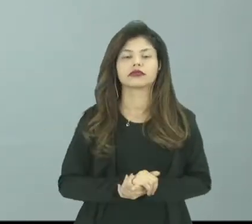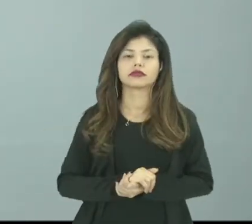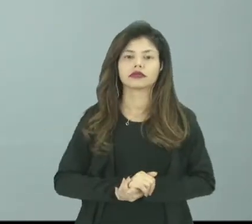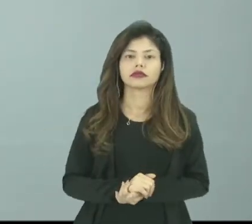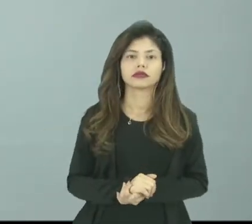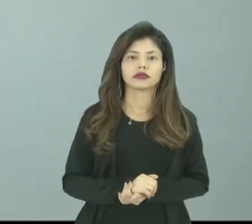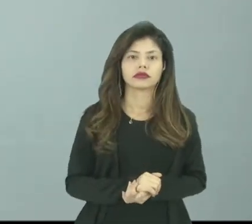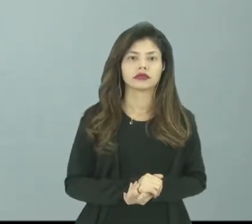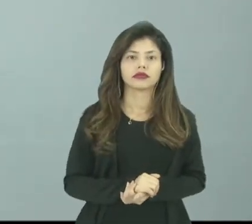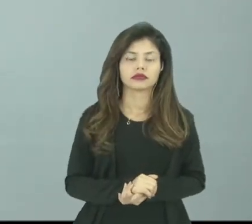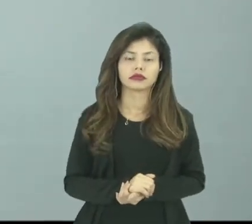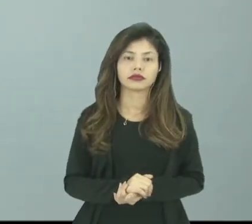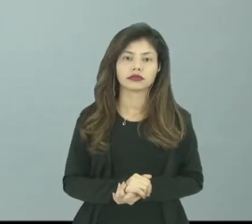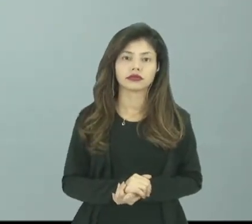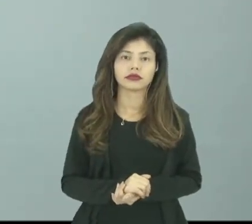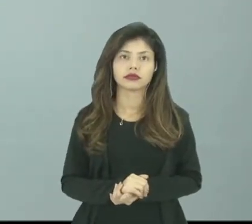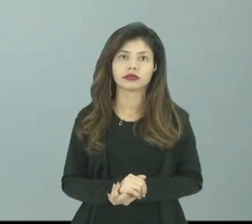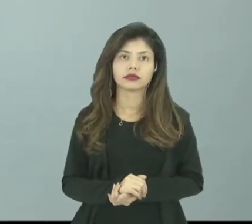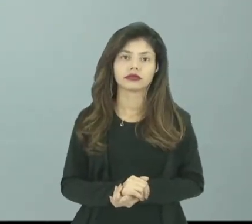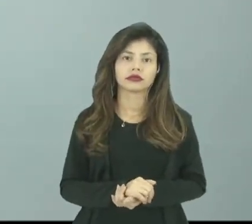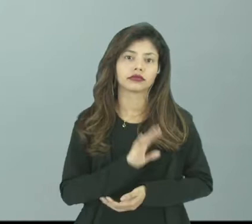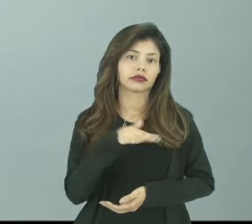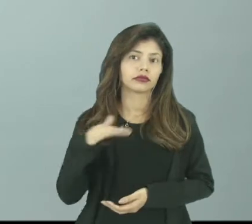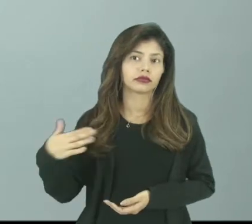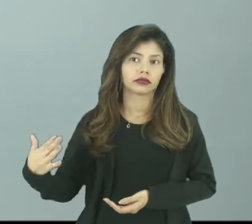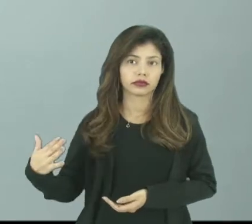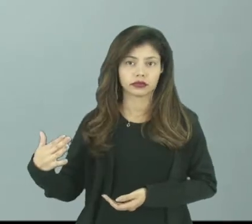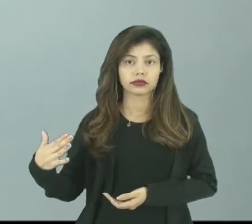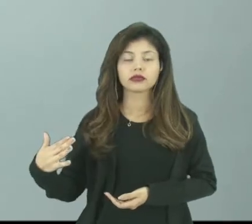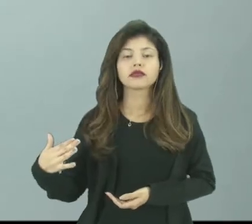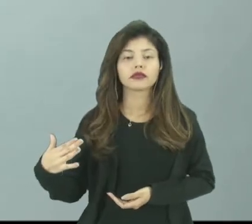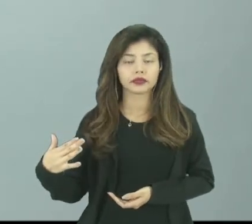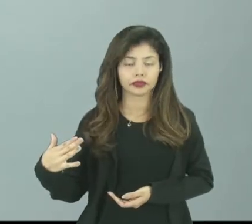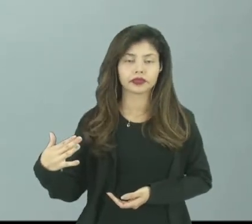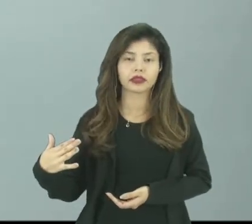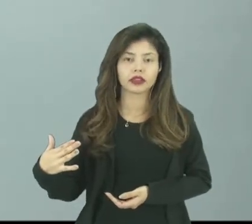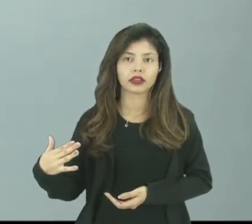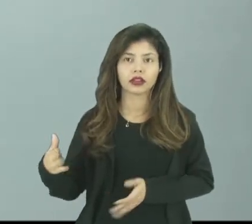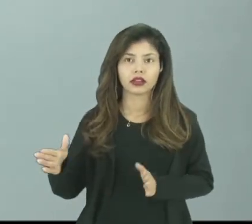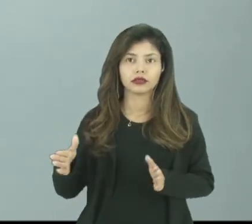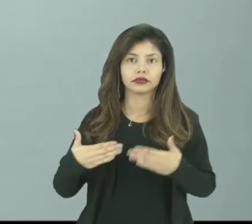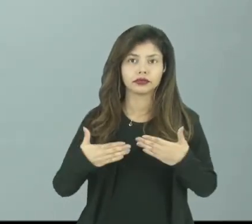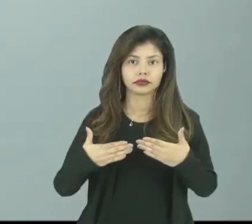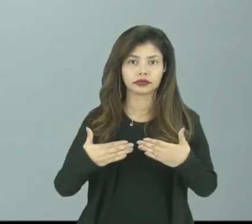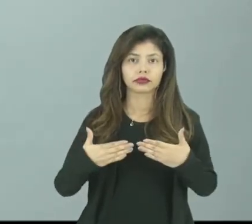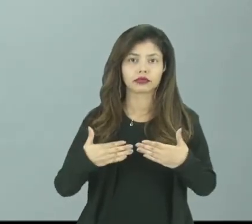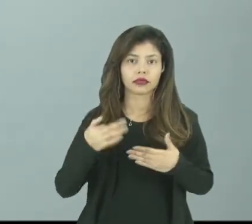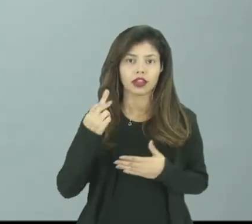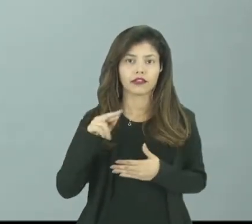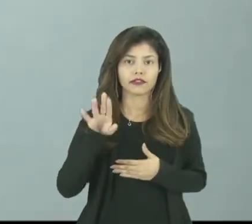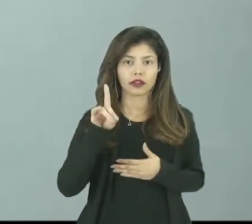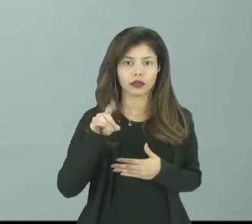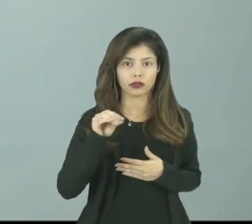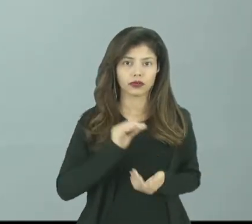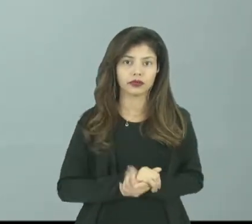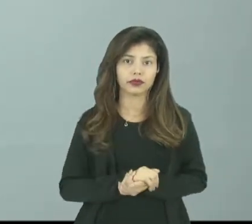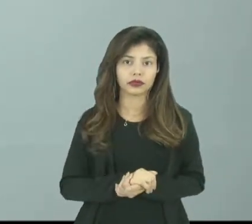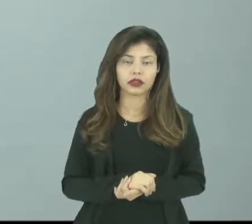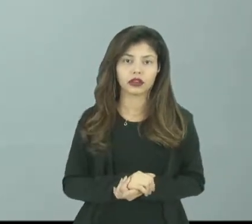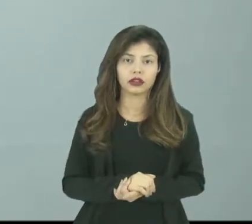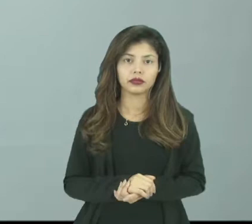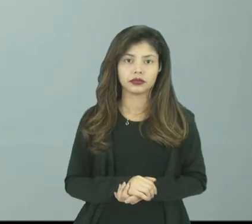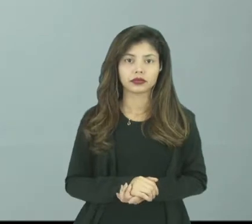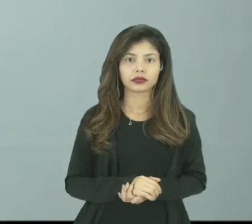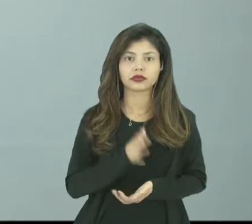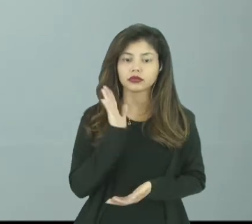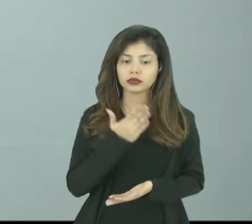né? E aí, quando houve o fechamento dos feudos no período medieval e